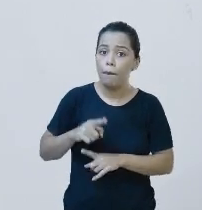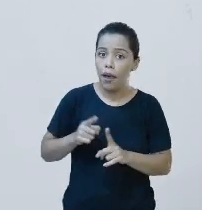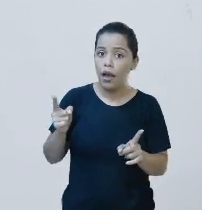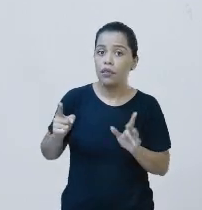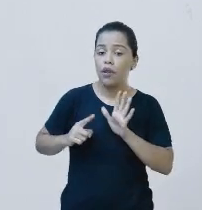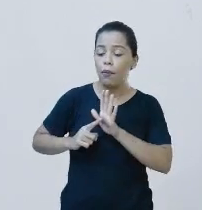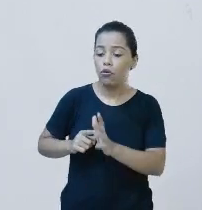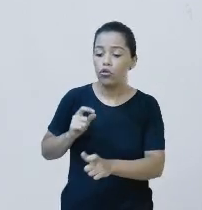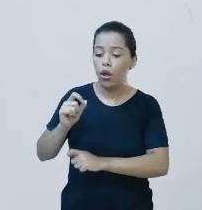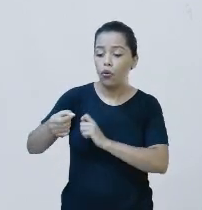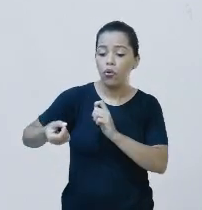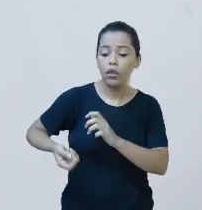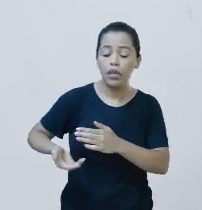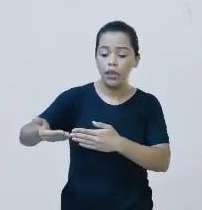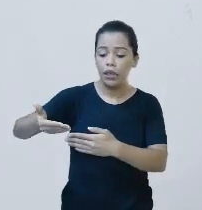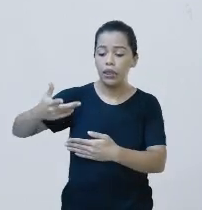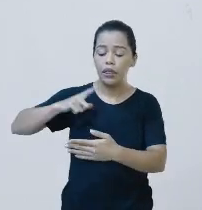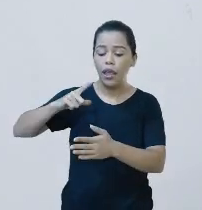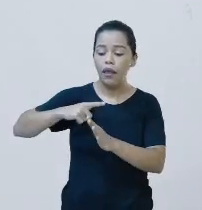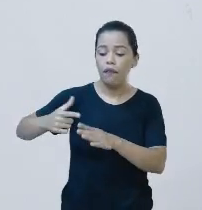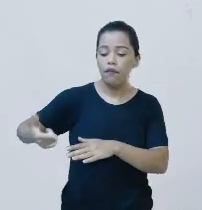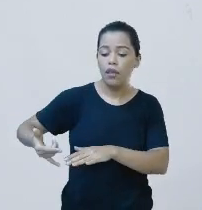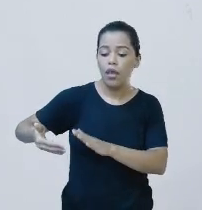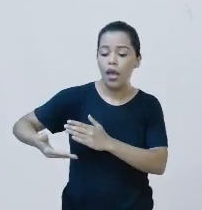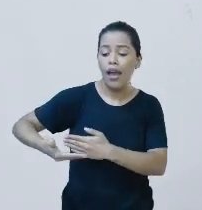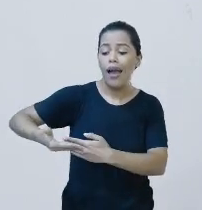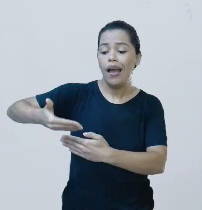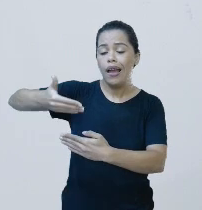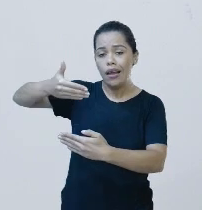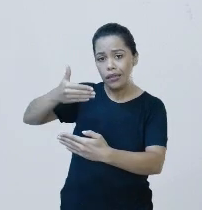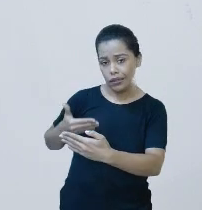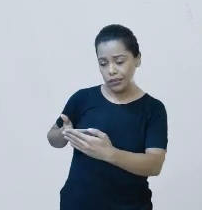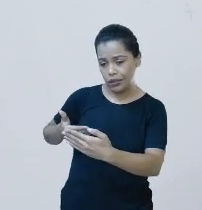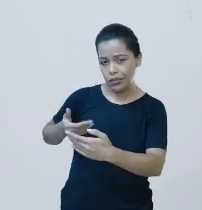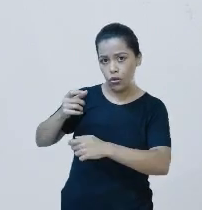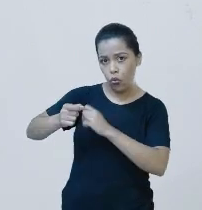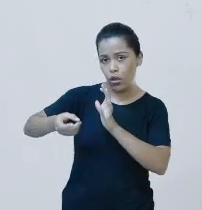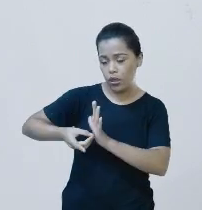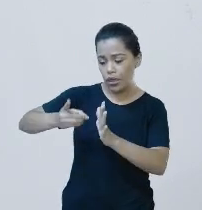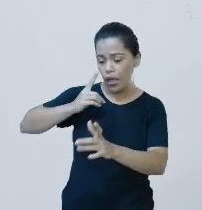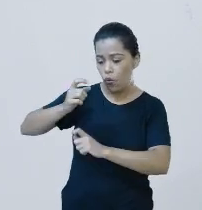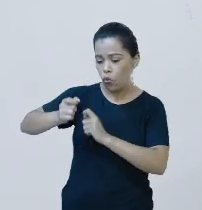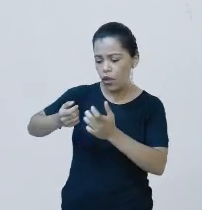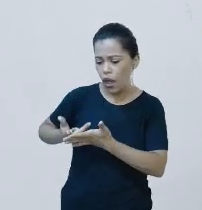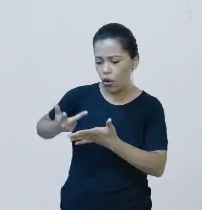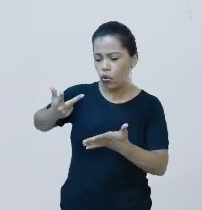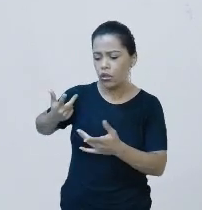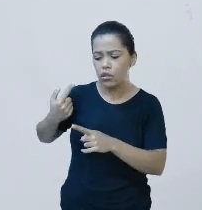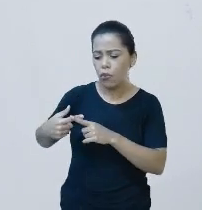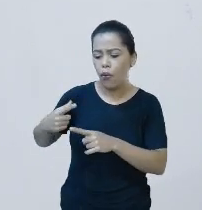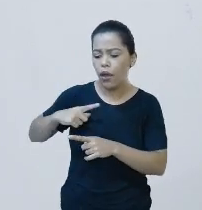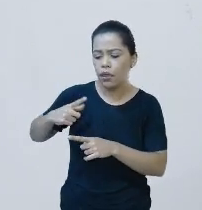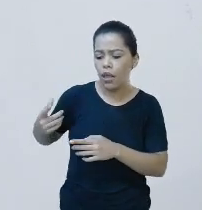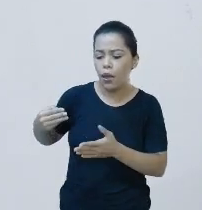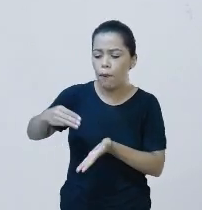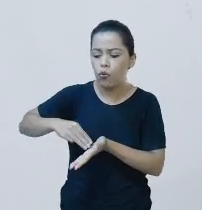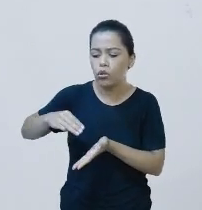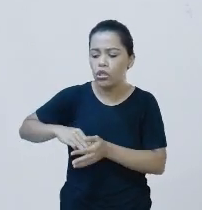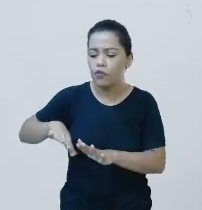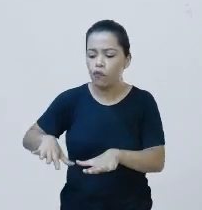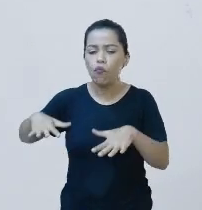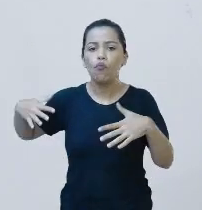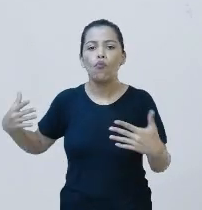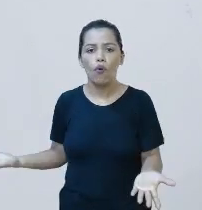para o seu acontecimento, o que causou. Por que isso aconteceu? Sempre tem um motivo. Então, o jornalista ele vai